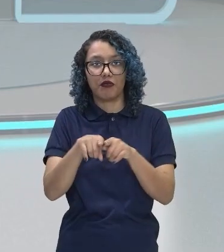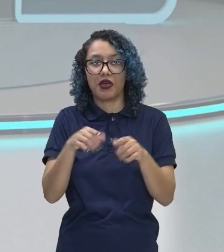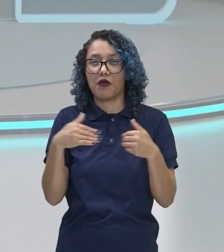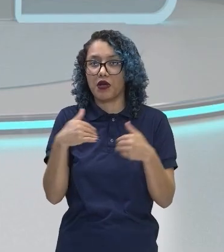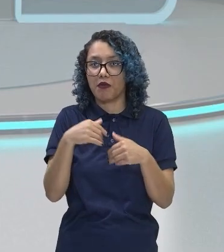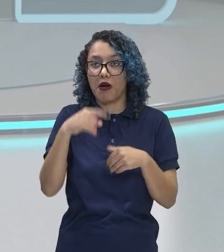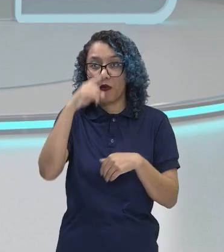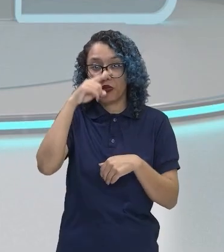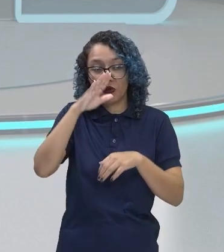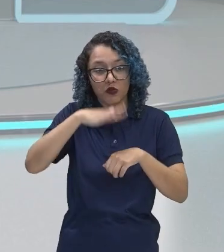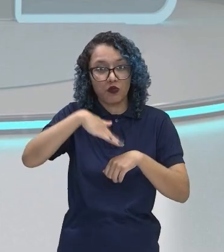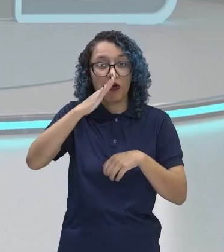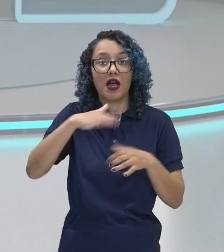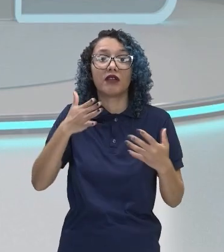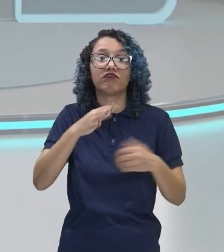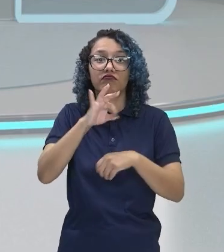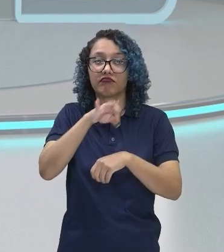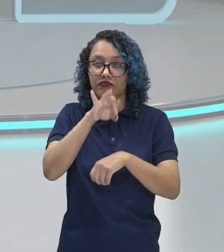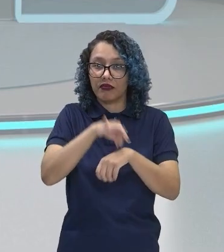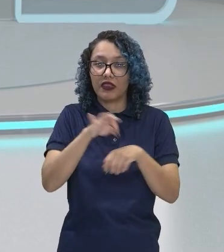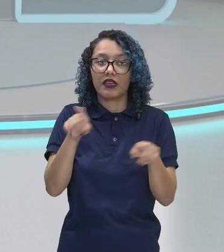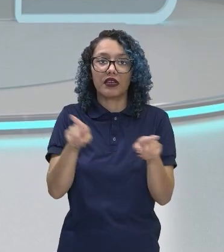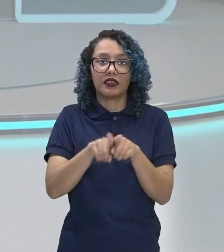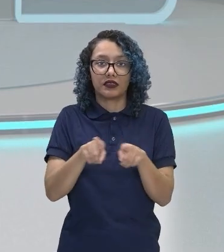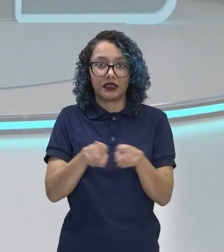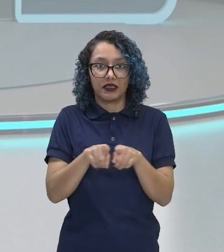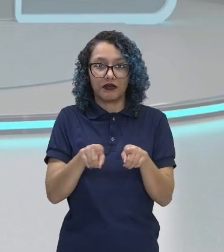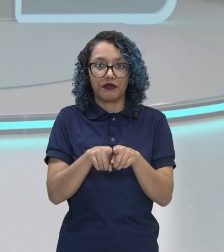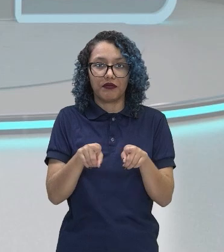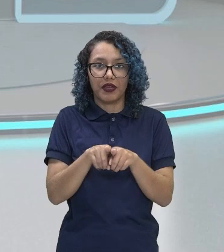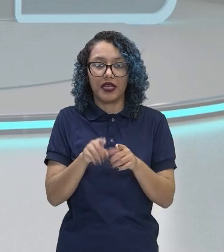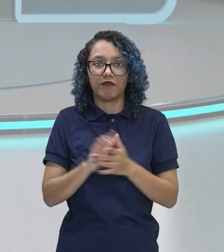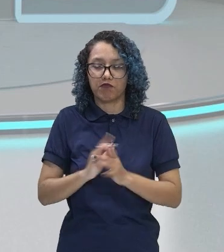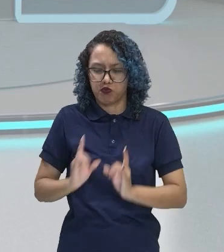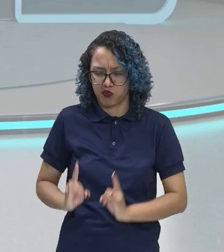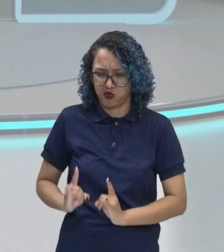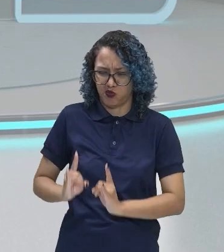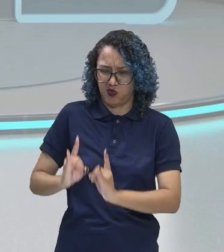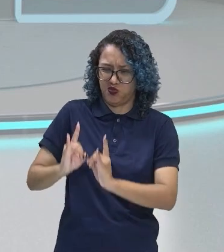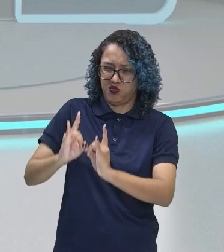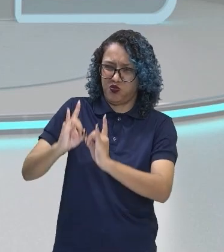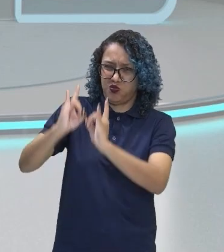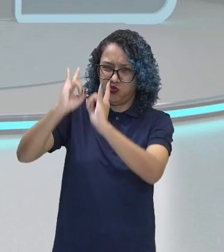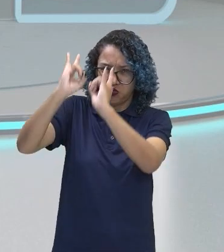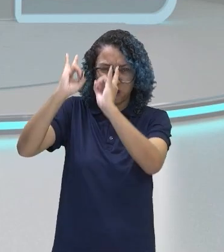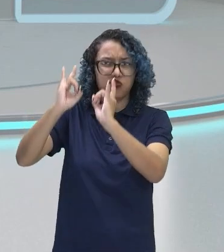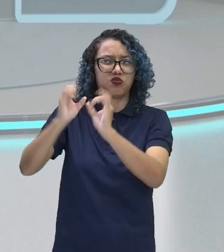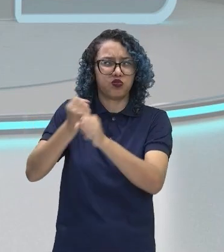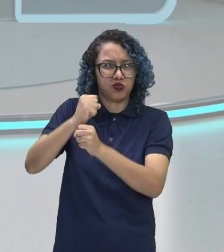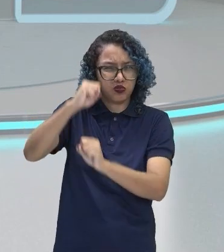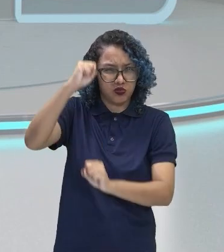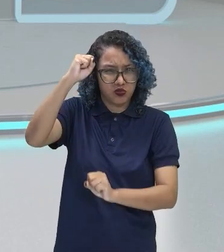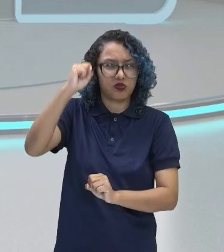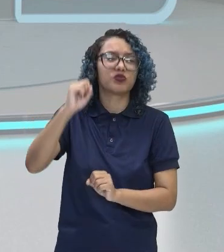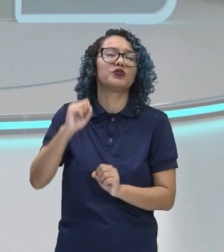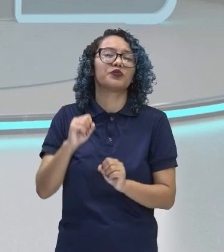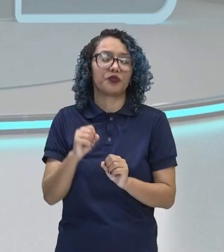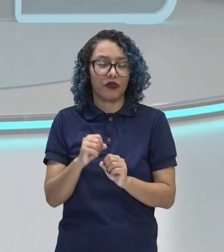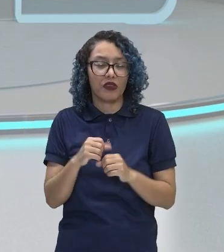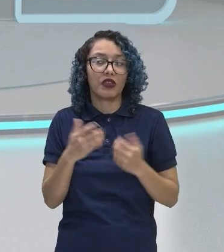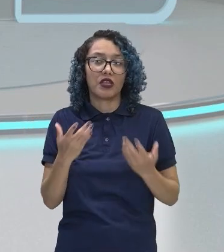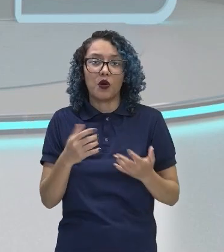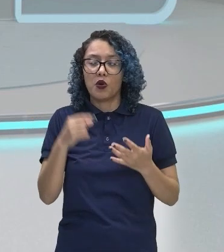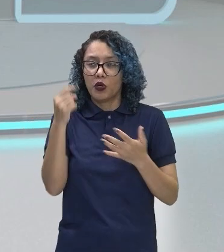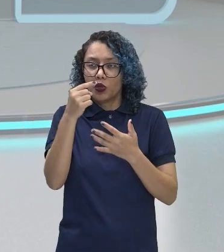é o mosquito, né? E nós vimos ali também o arranha-céu mais alto, que é o Burj Khalifa, tá certo? Todas